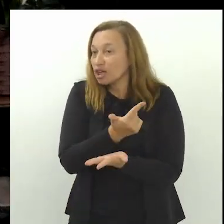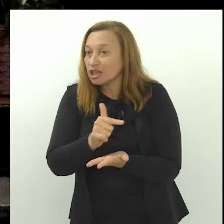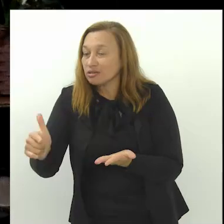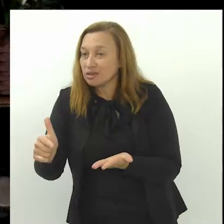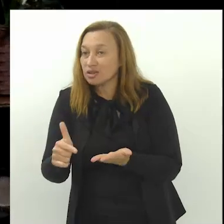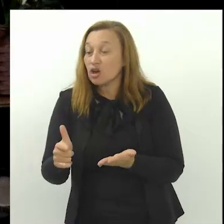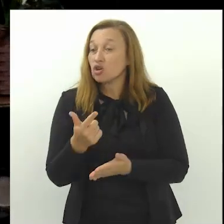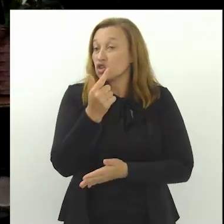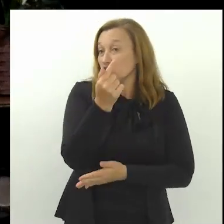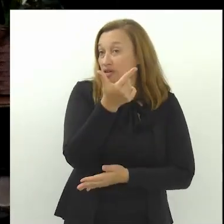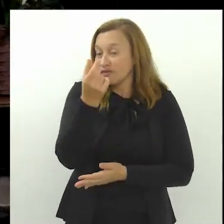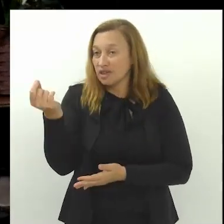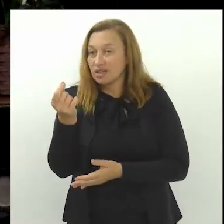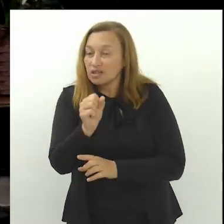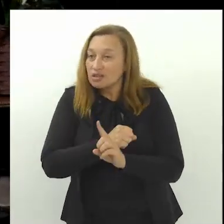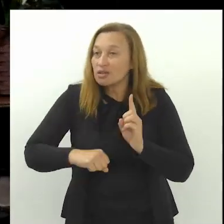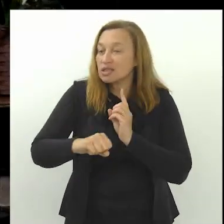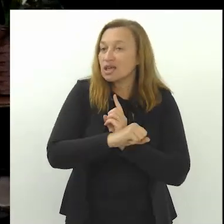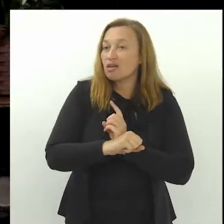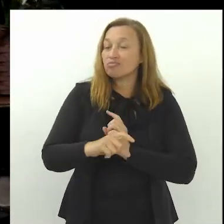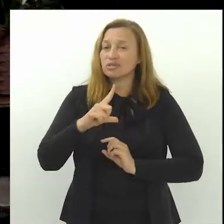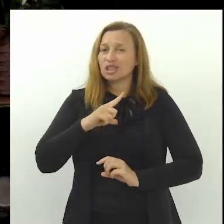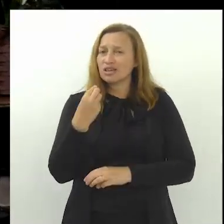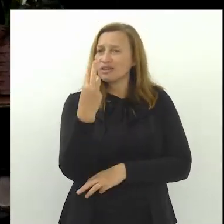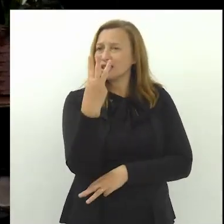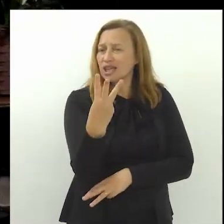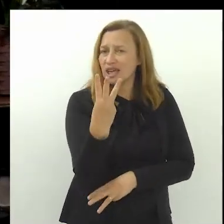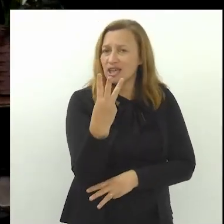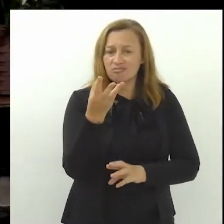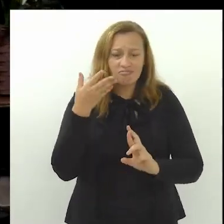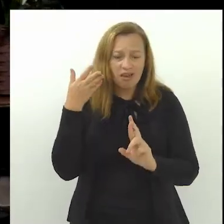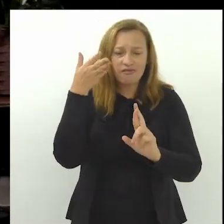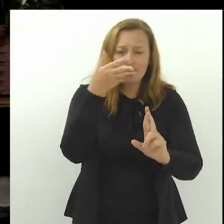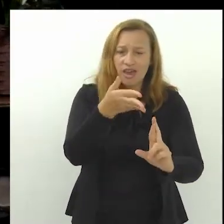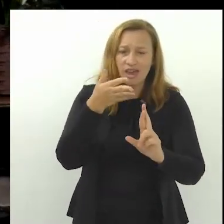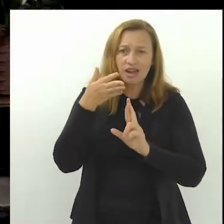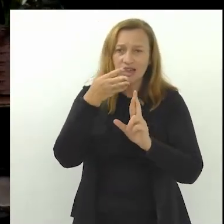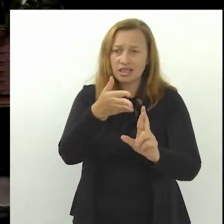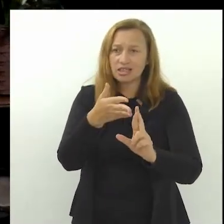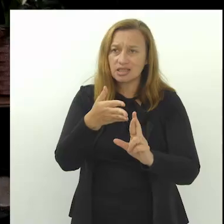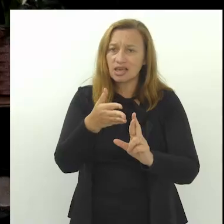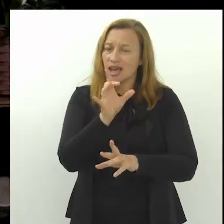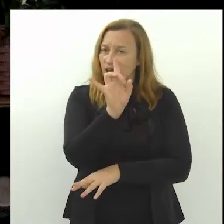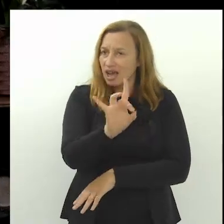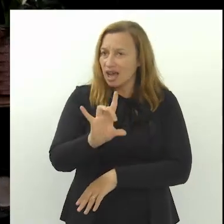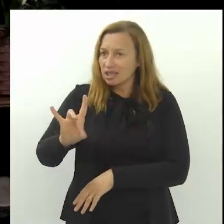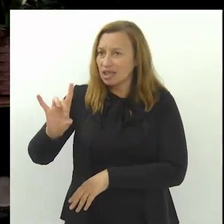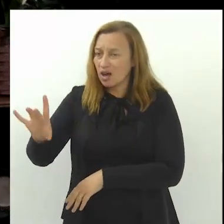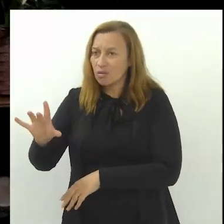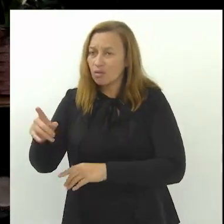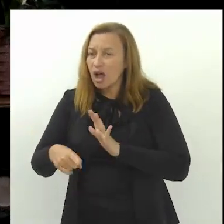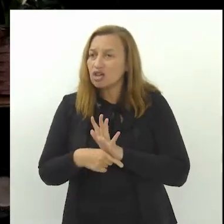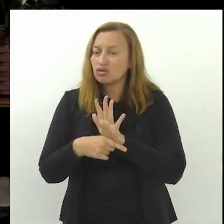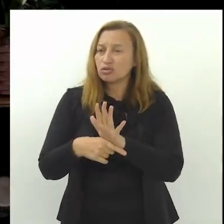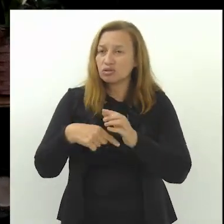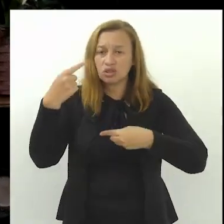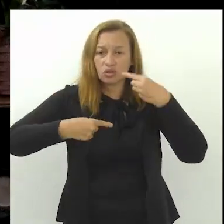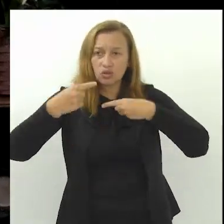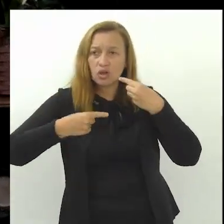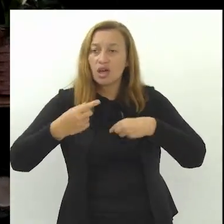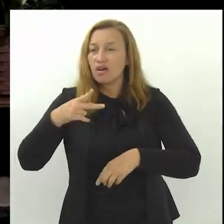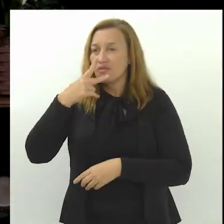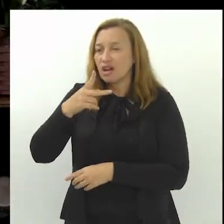Sem Fronteiras, discutimos o G20 Social, e para isso a gente trouxe aqui 3 referências, cada um do seu lugar de